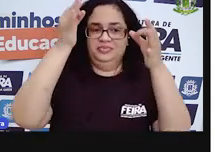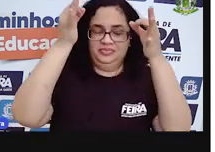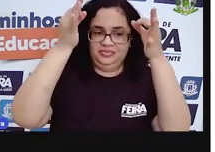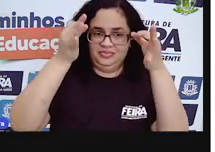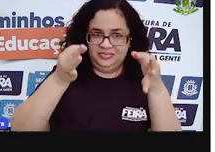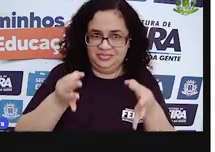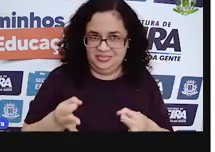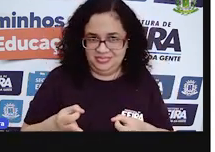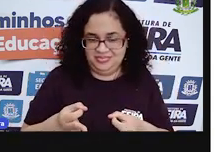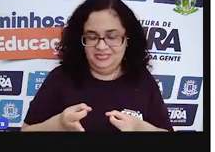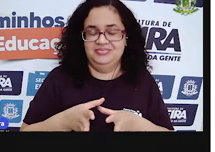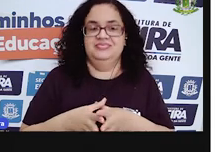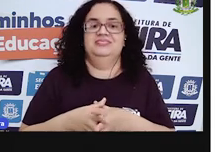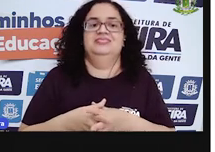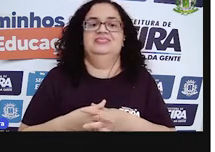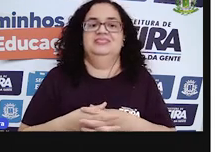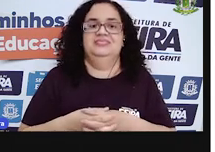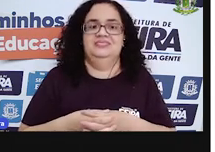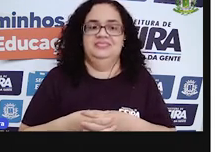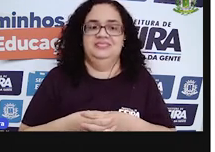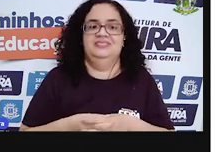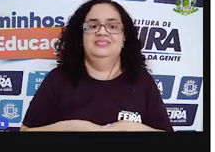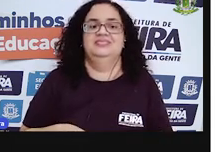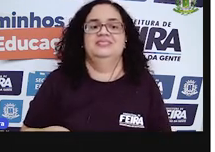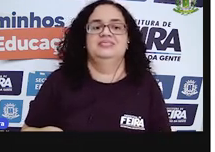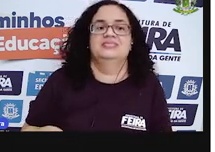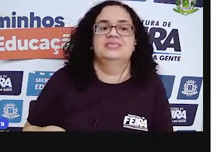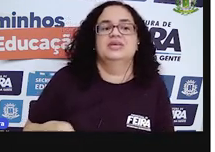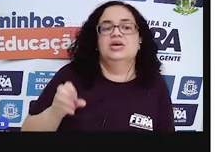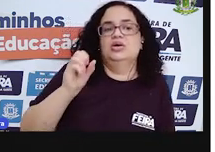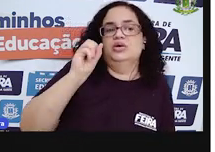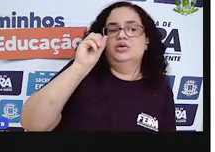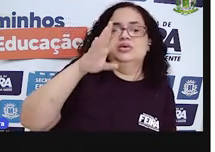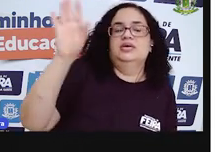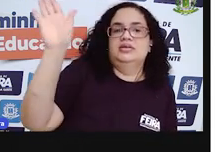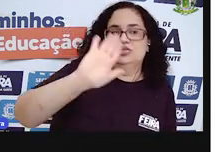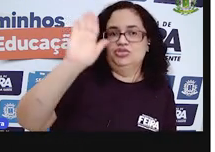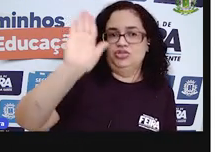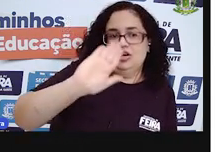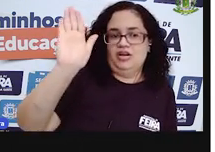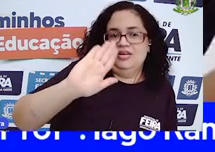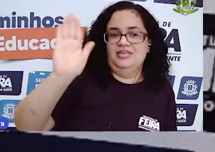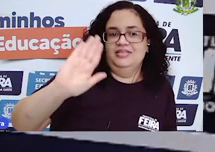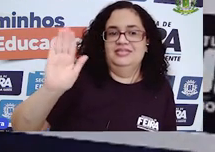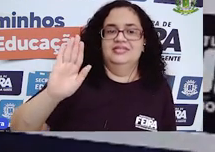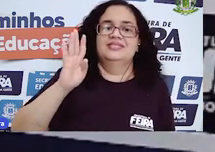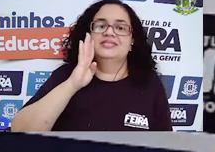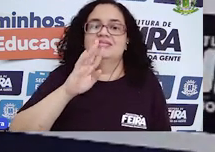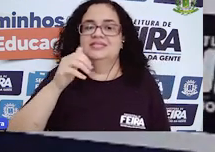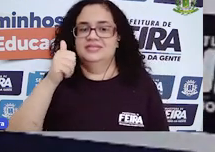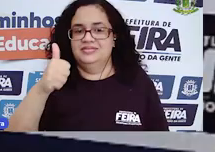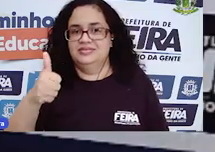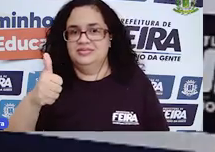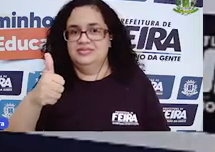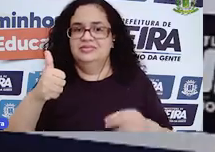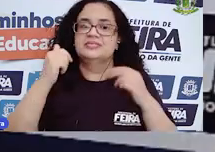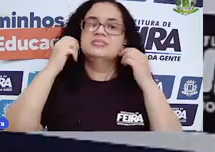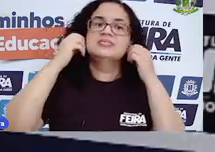matemática sempre sempre sempre pois solução Tá bom até mais valeu